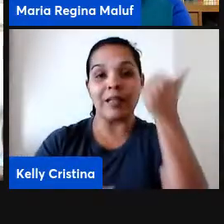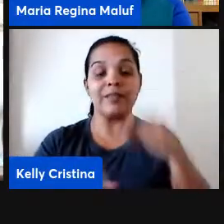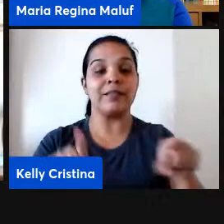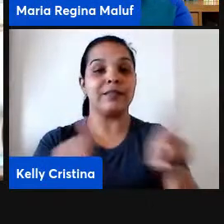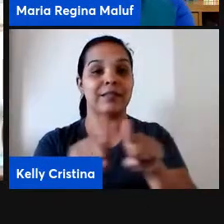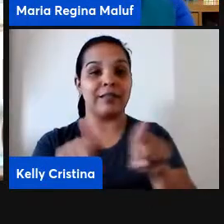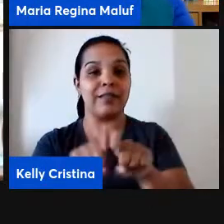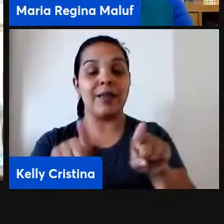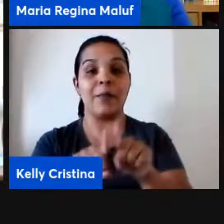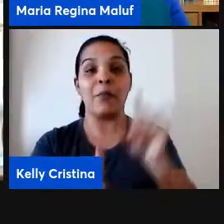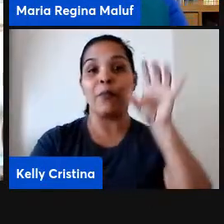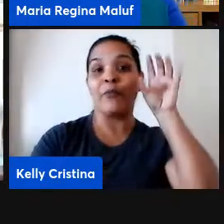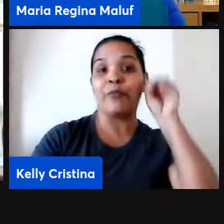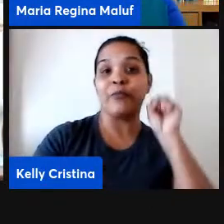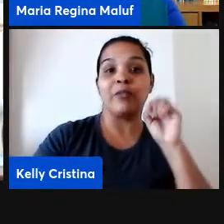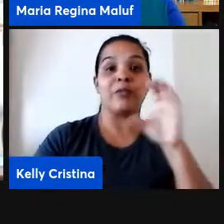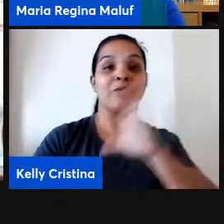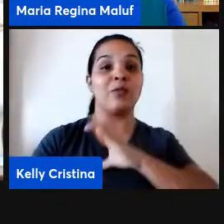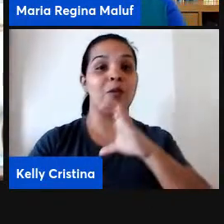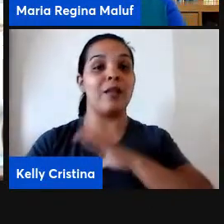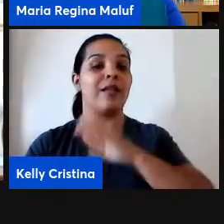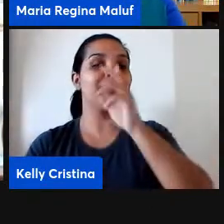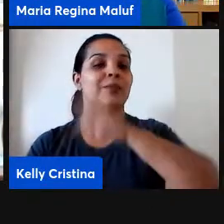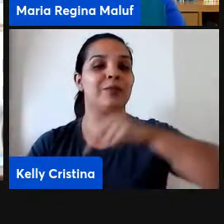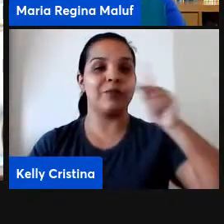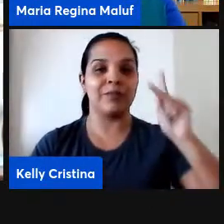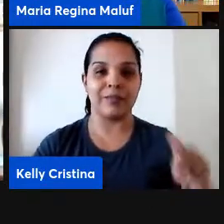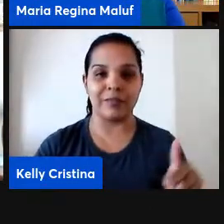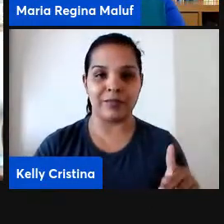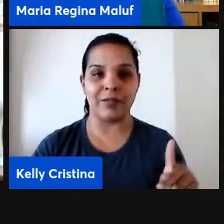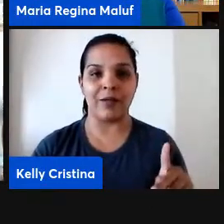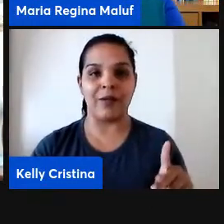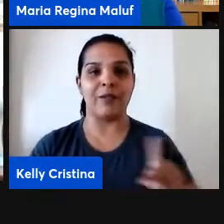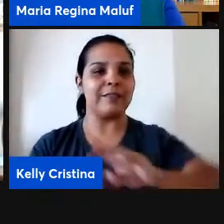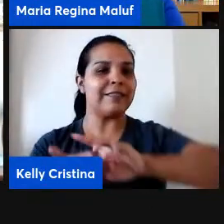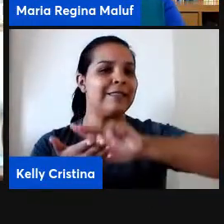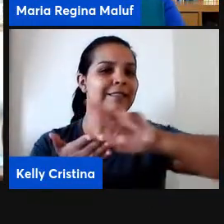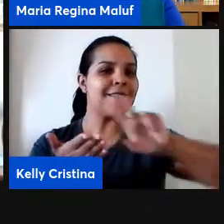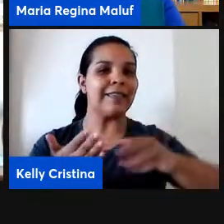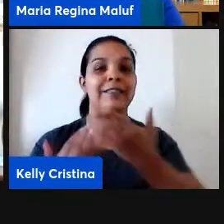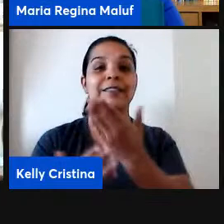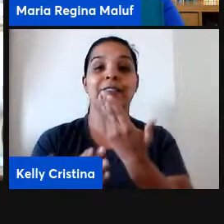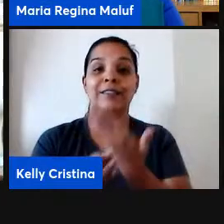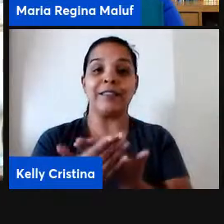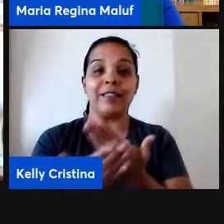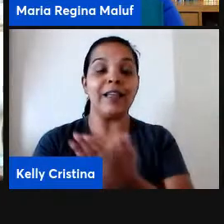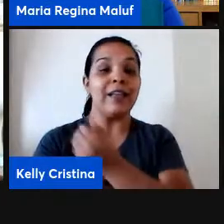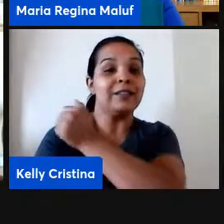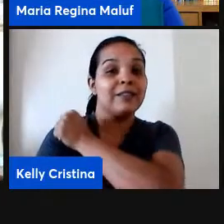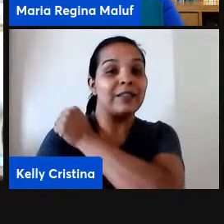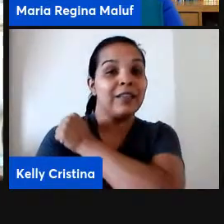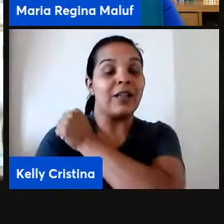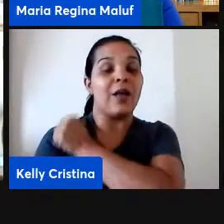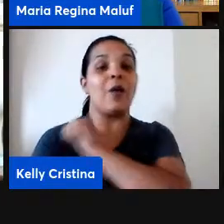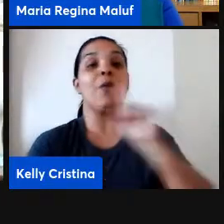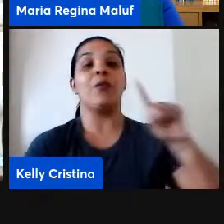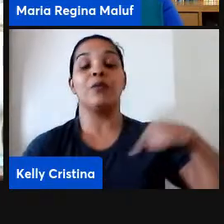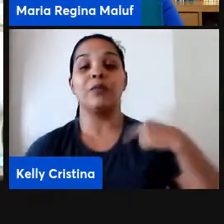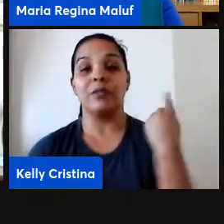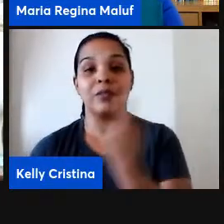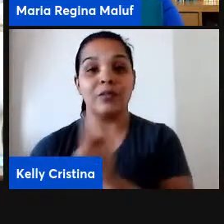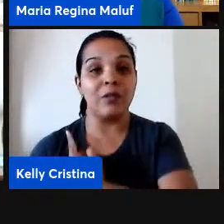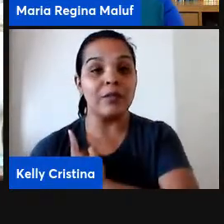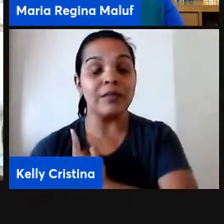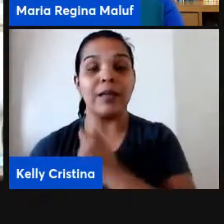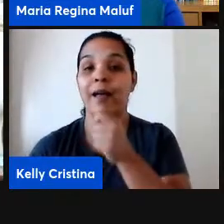dos colegas, dos professores, né? Enfim, dos estudantes, aquilo que nós assim não